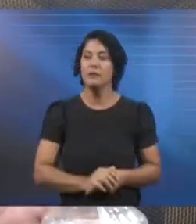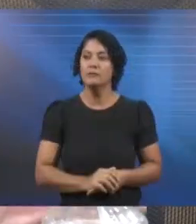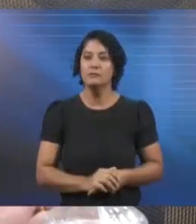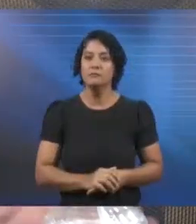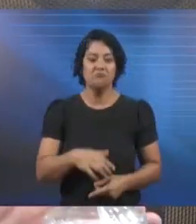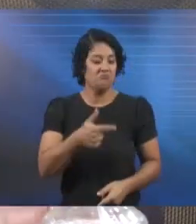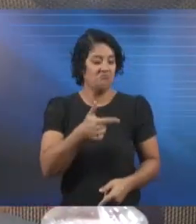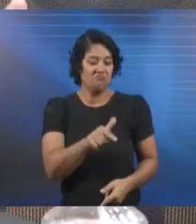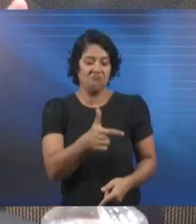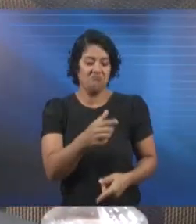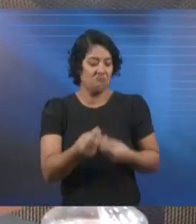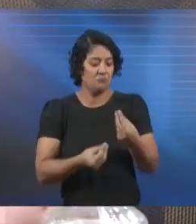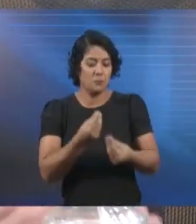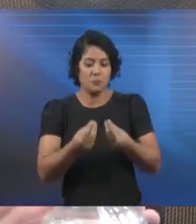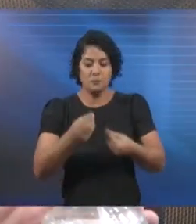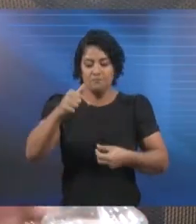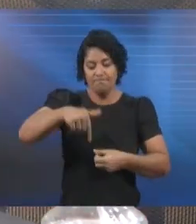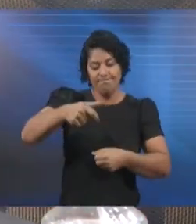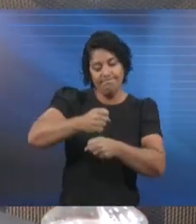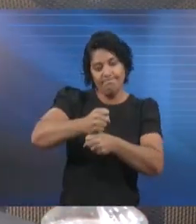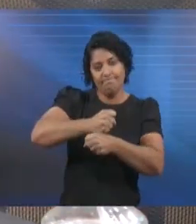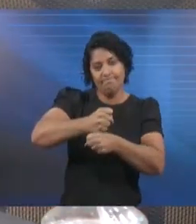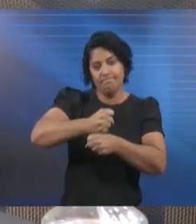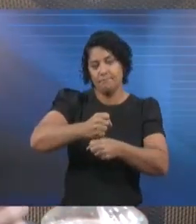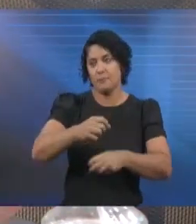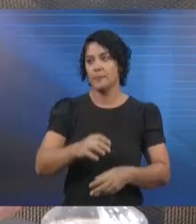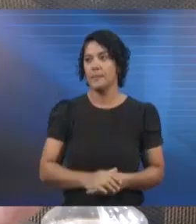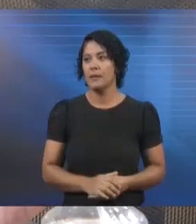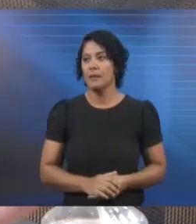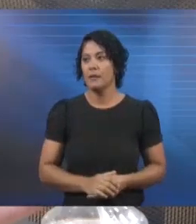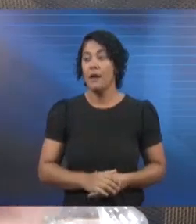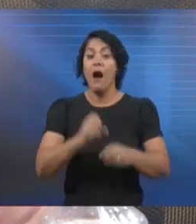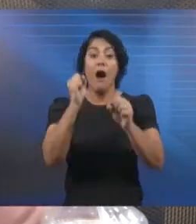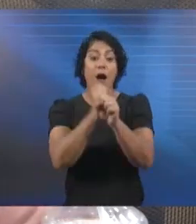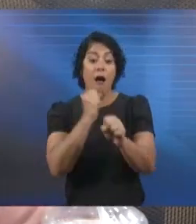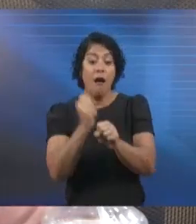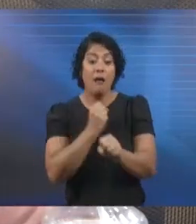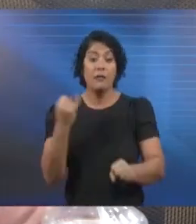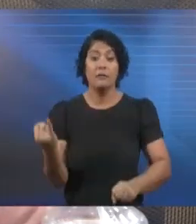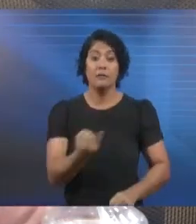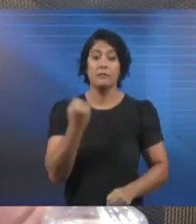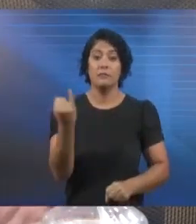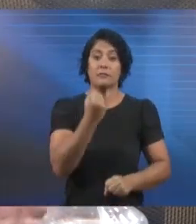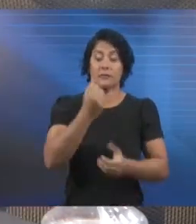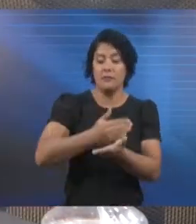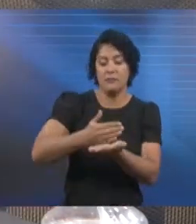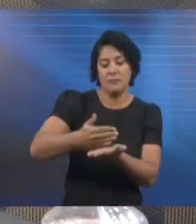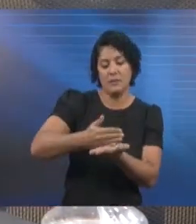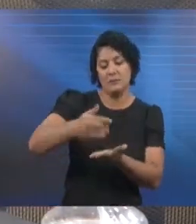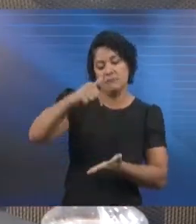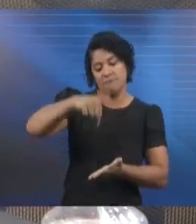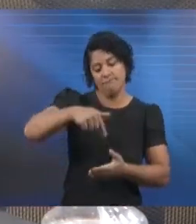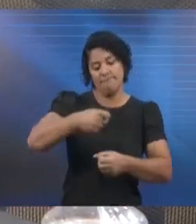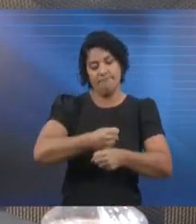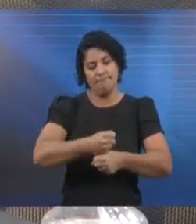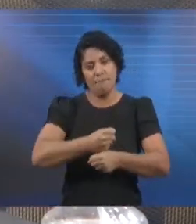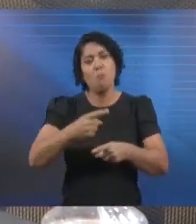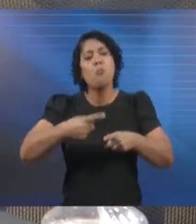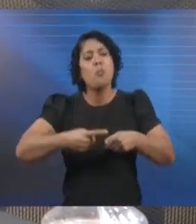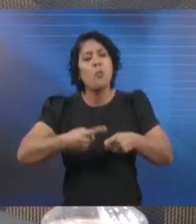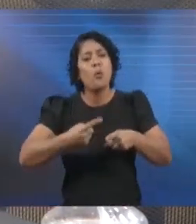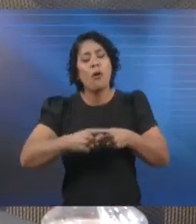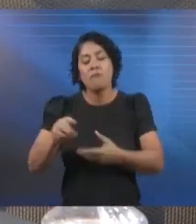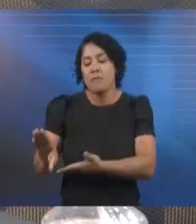condição de fazer essa obra esse ano e essa obra é muito importante que se comece esse ano por o